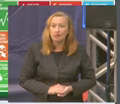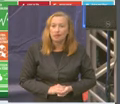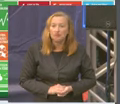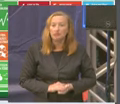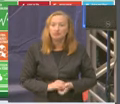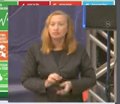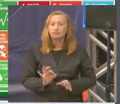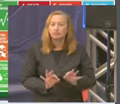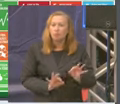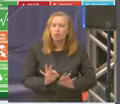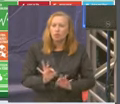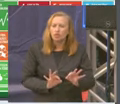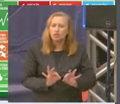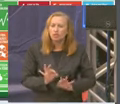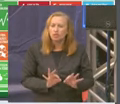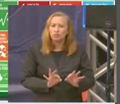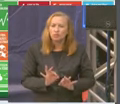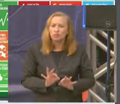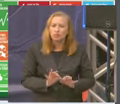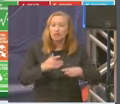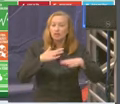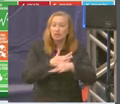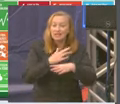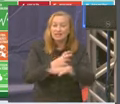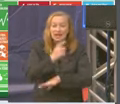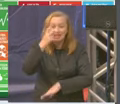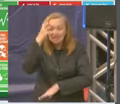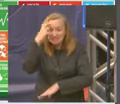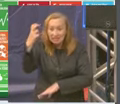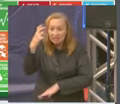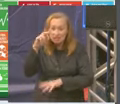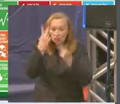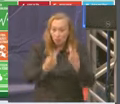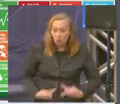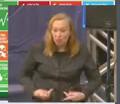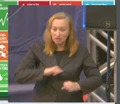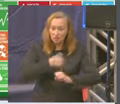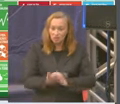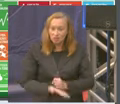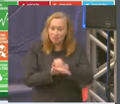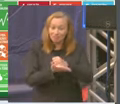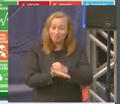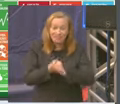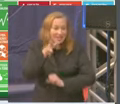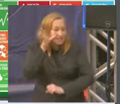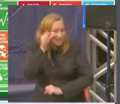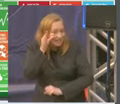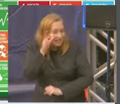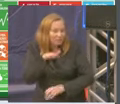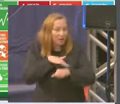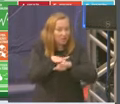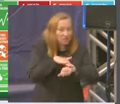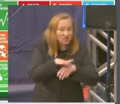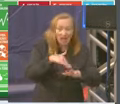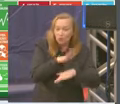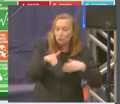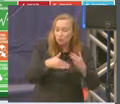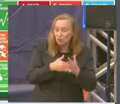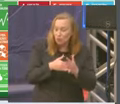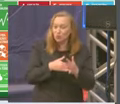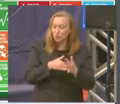Nós criamos um projeto de uma cidade inteligente, humana e sustentável. Super interessante para a gente conversar com todo mundo que